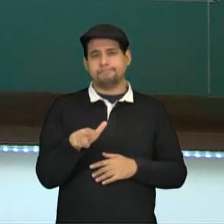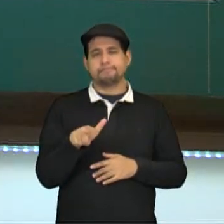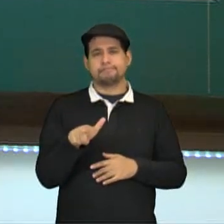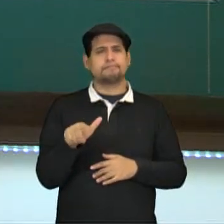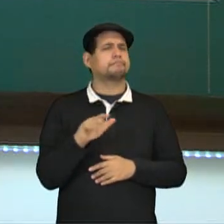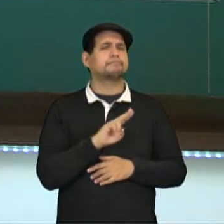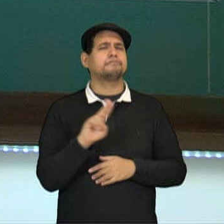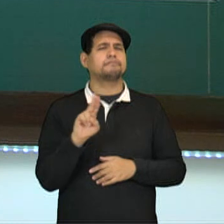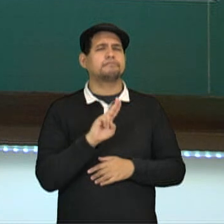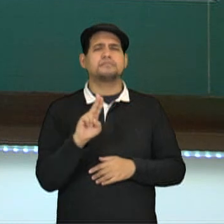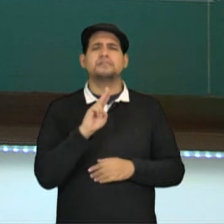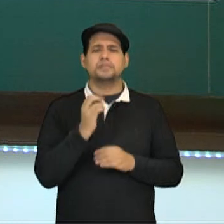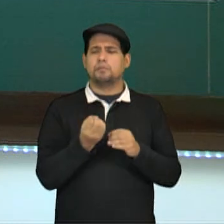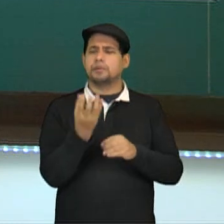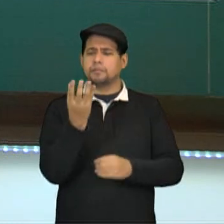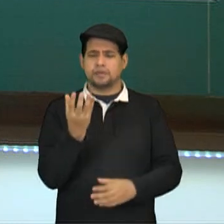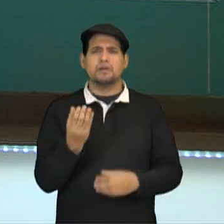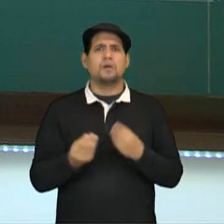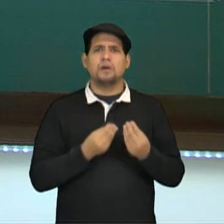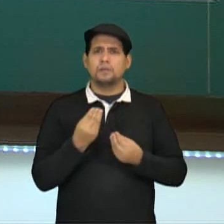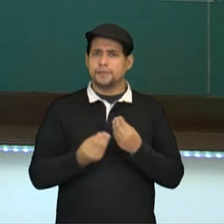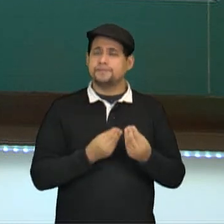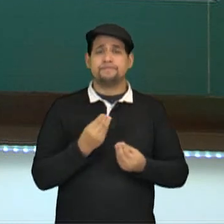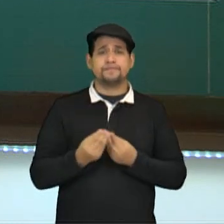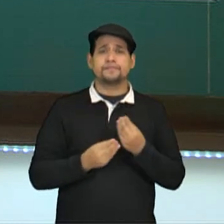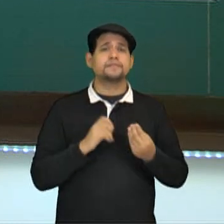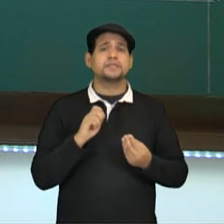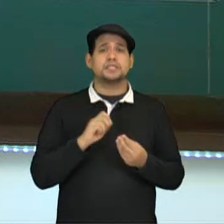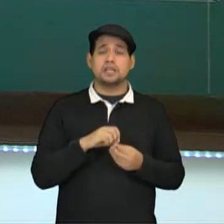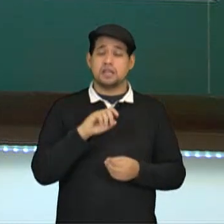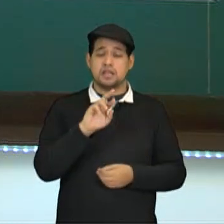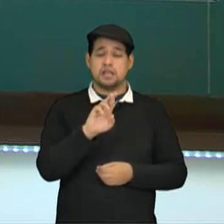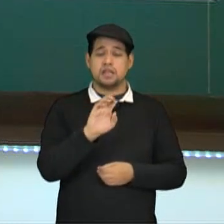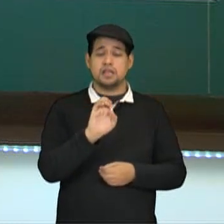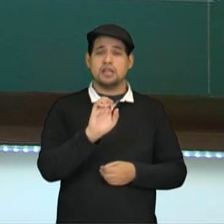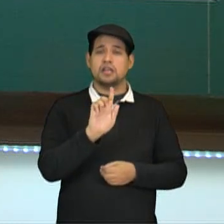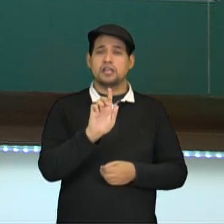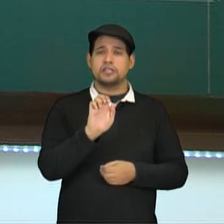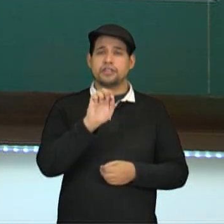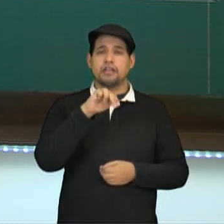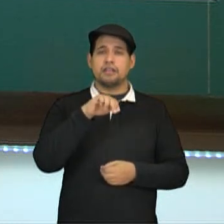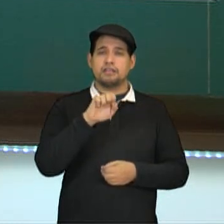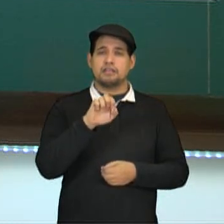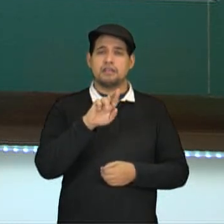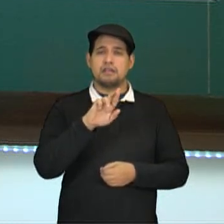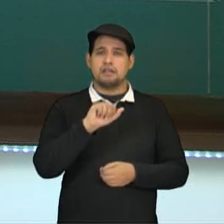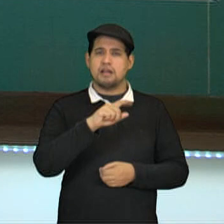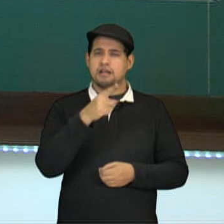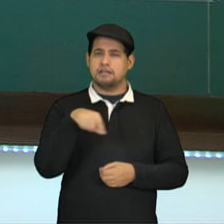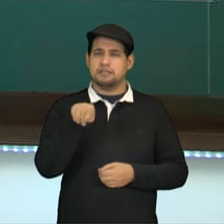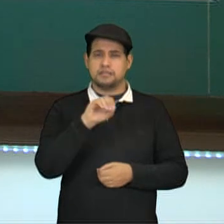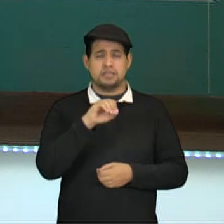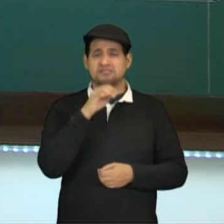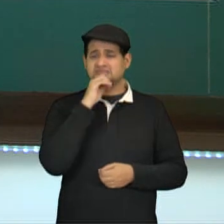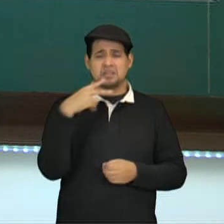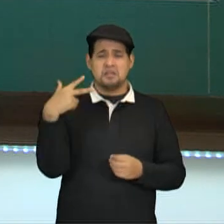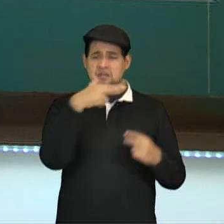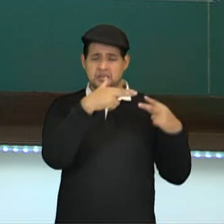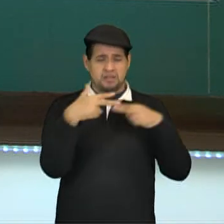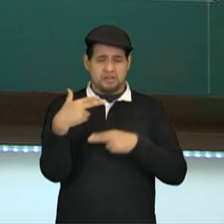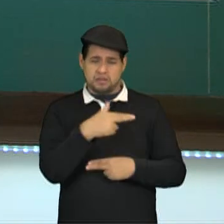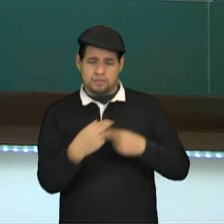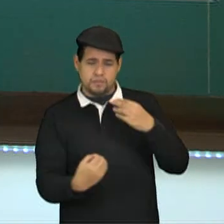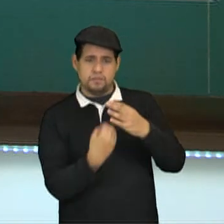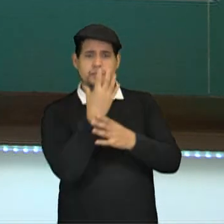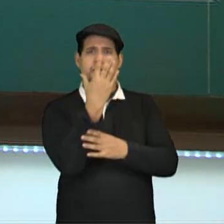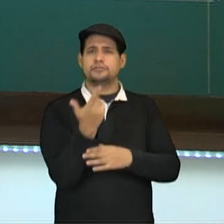se chama, como se chama isso? Isso é um alto poder de regeneração. Então, o organismo pode ali ser decapitado, ele precisa